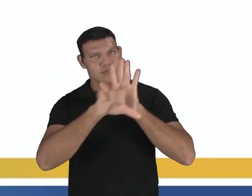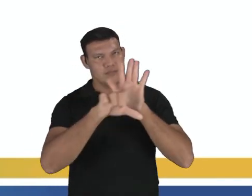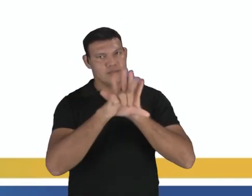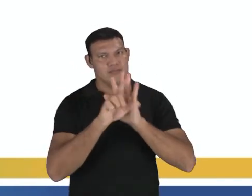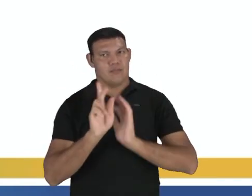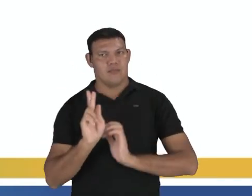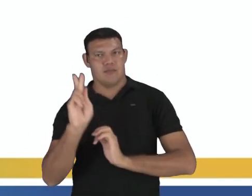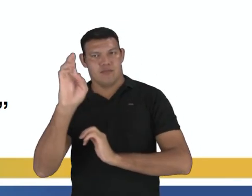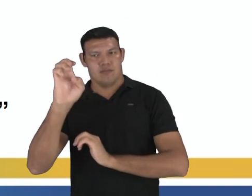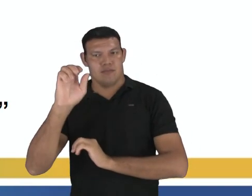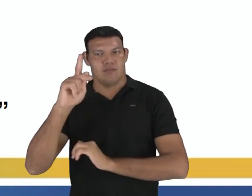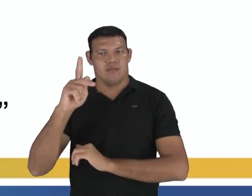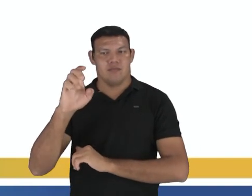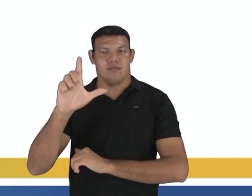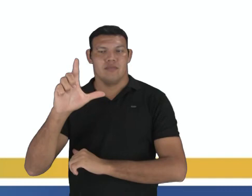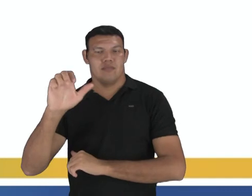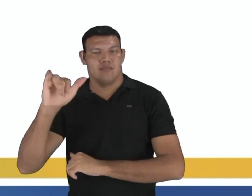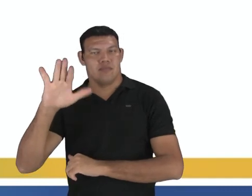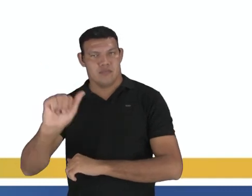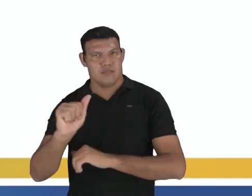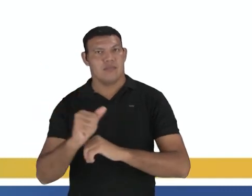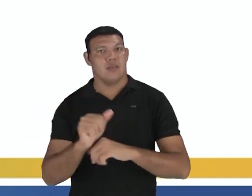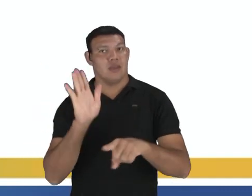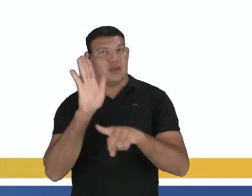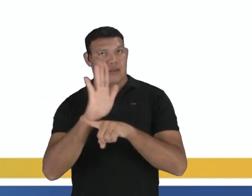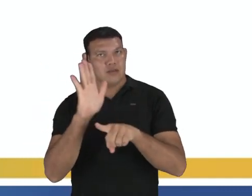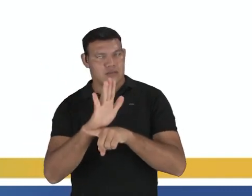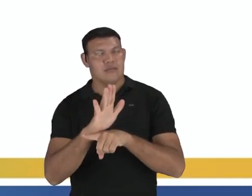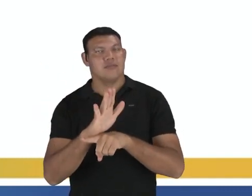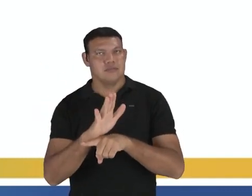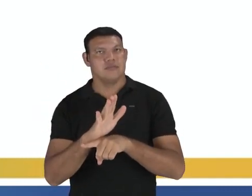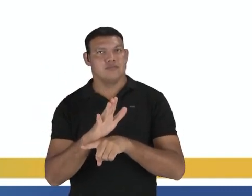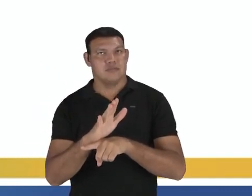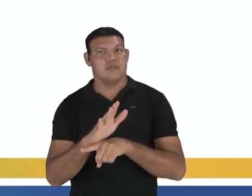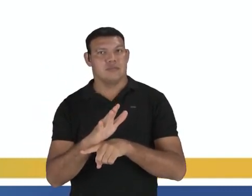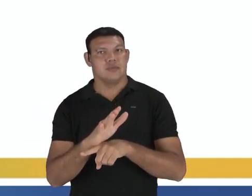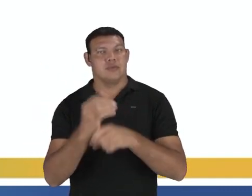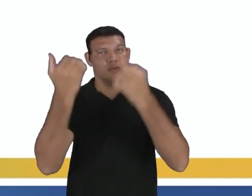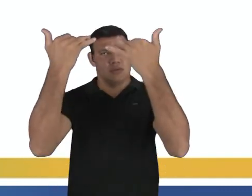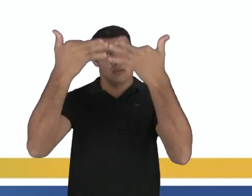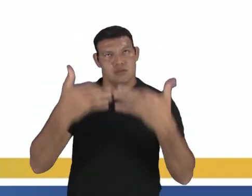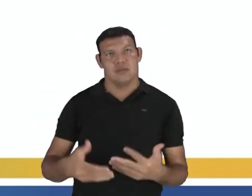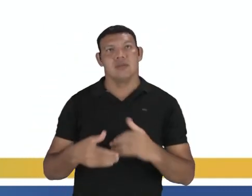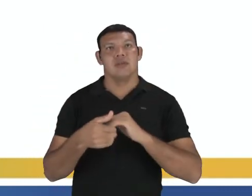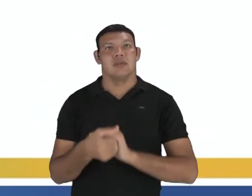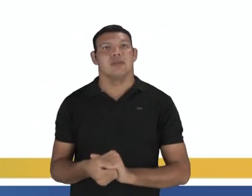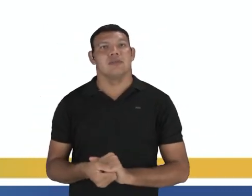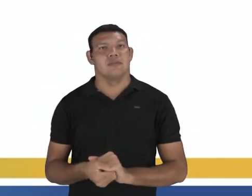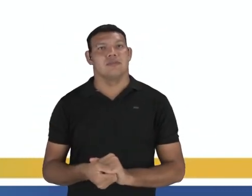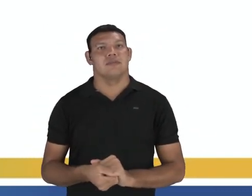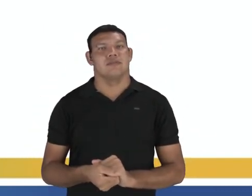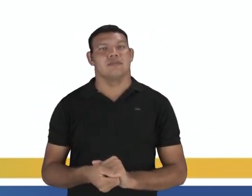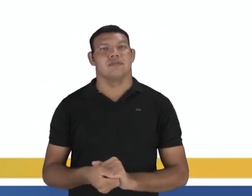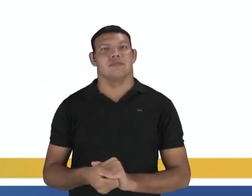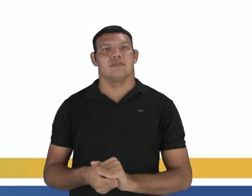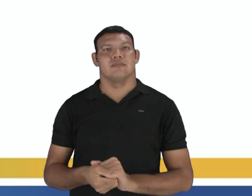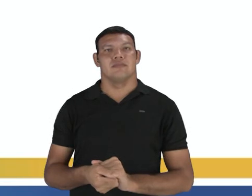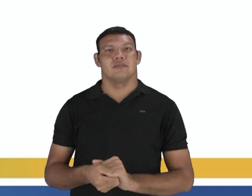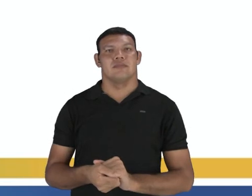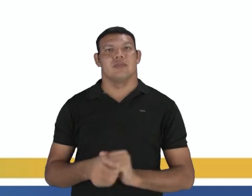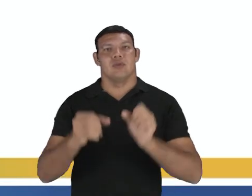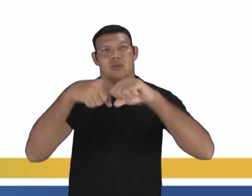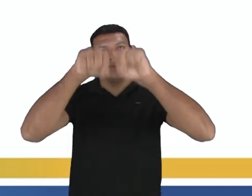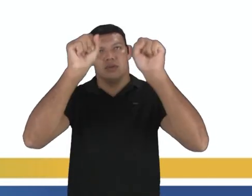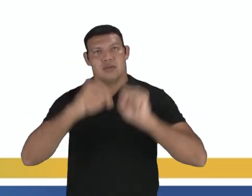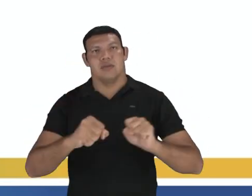leis que Kepler publicou para contribuir, no caso, com o sistema heliocêntrico, né? A primeira, a lei das órbitas, que são